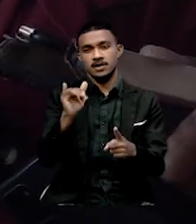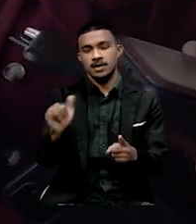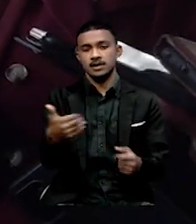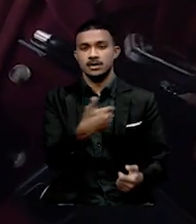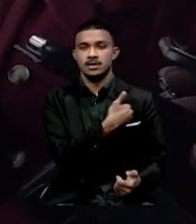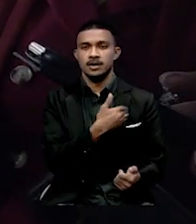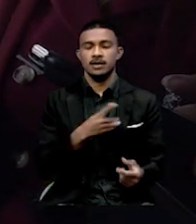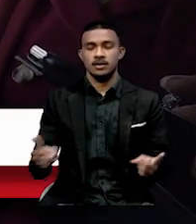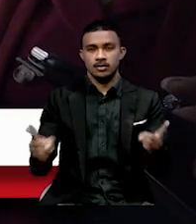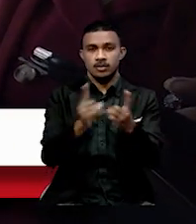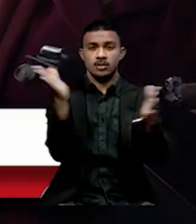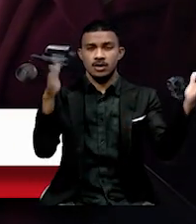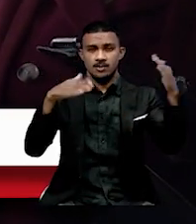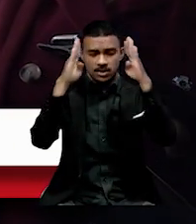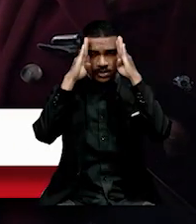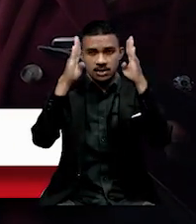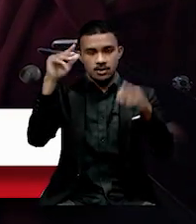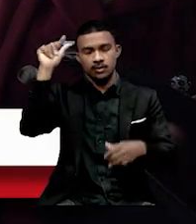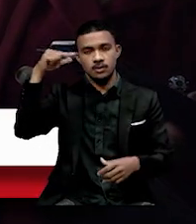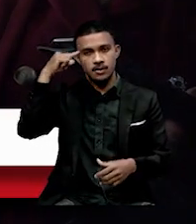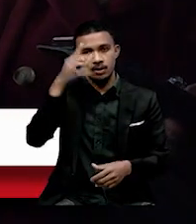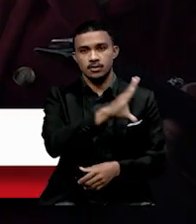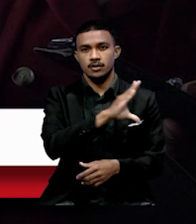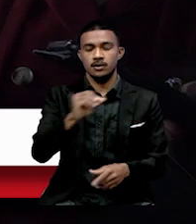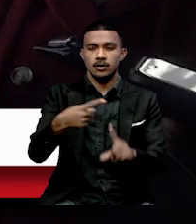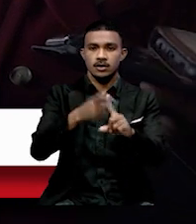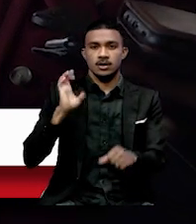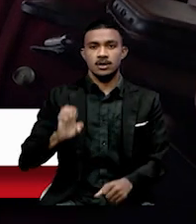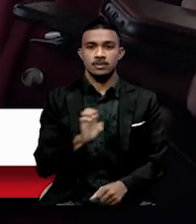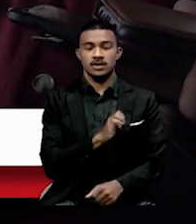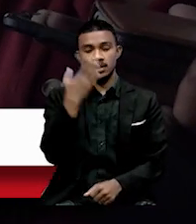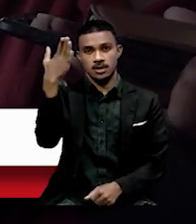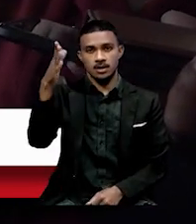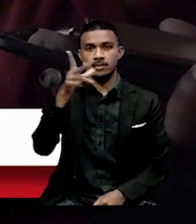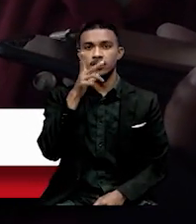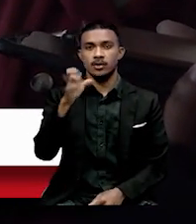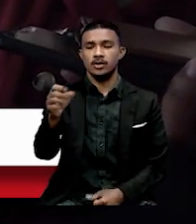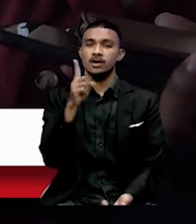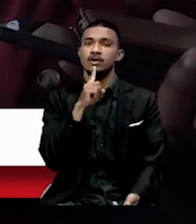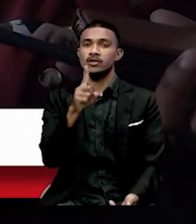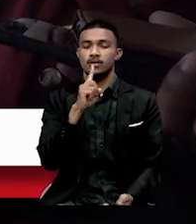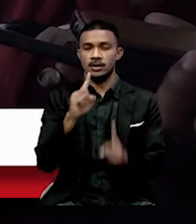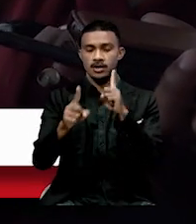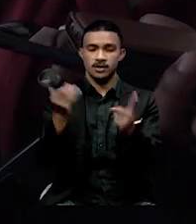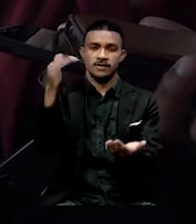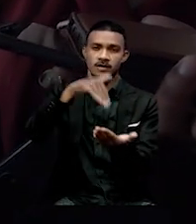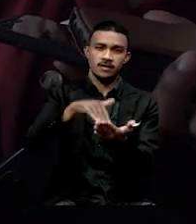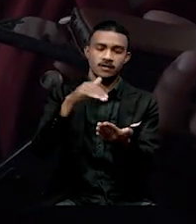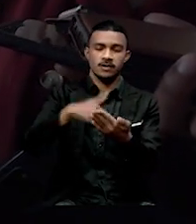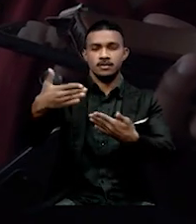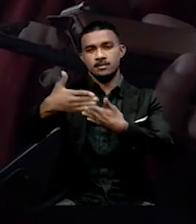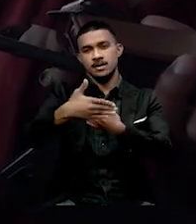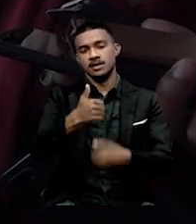o governo não mostrou a embaixada de Portugal, até o filho da Vacira, a Bessica, a